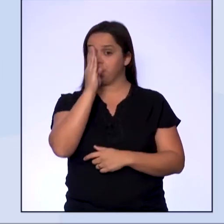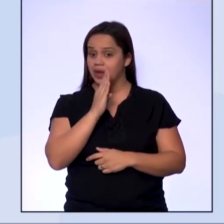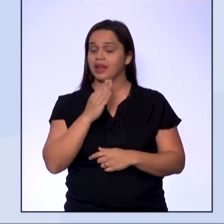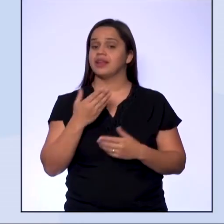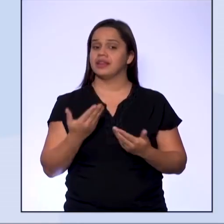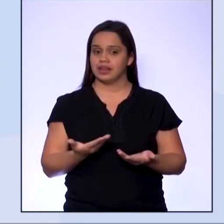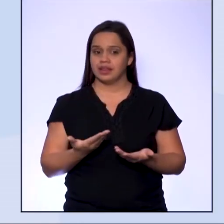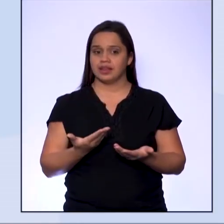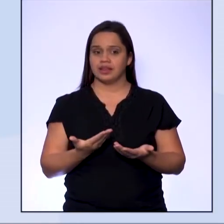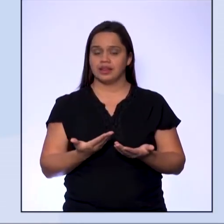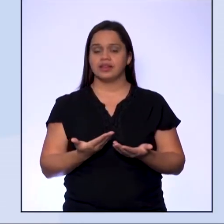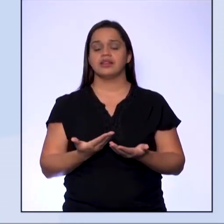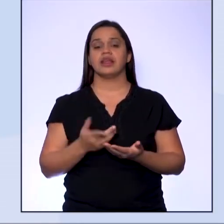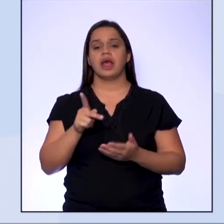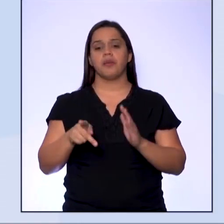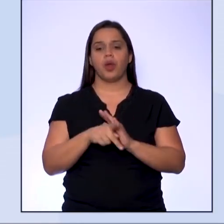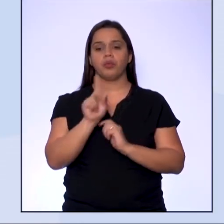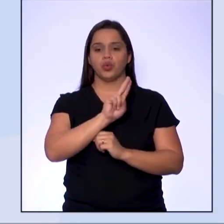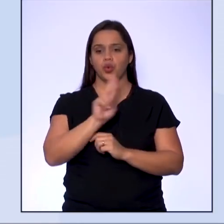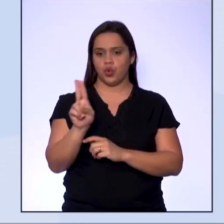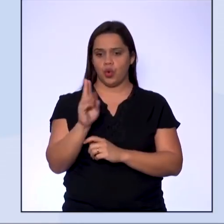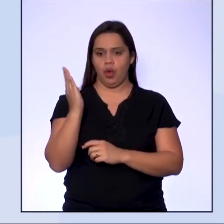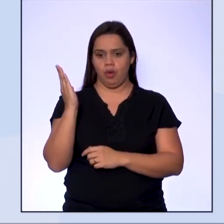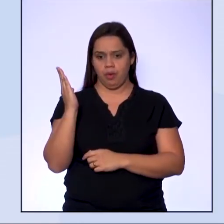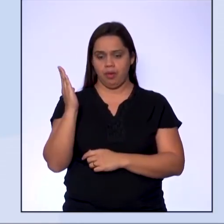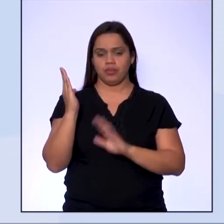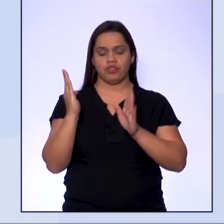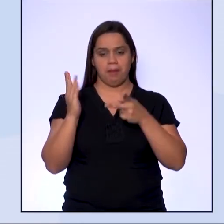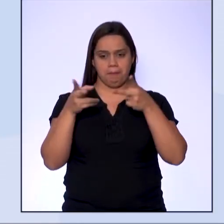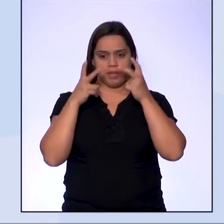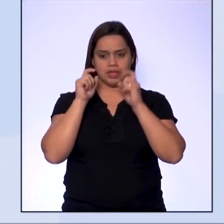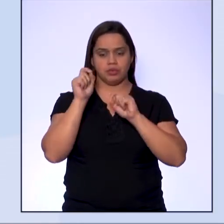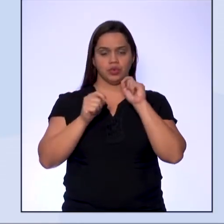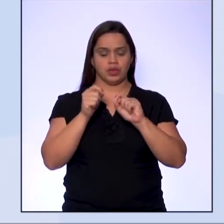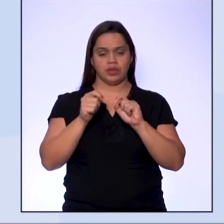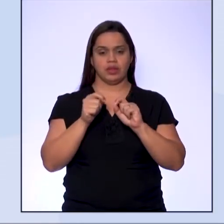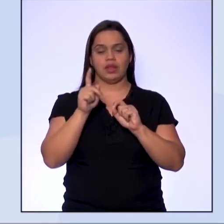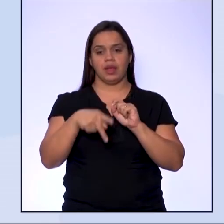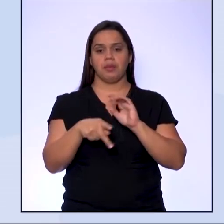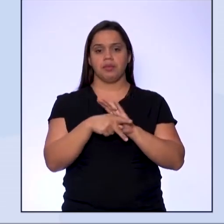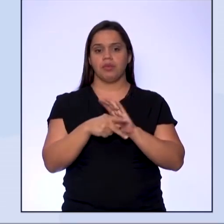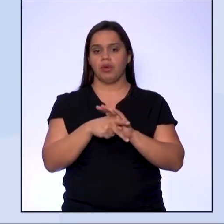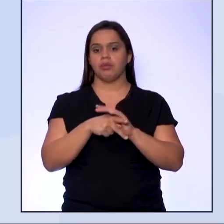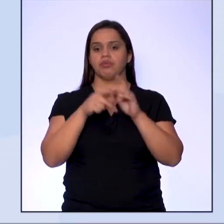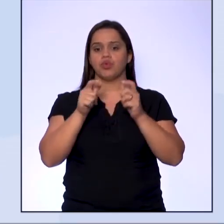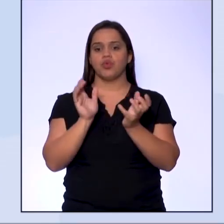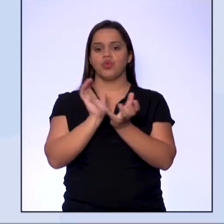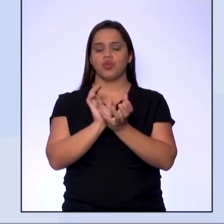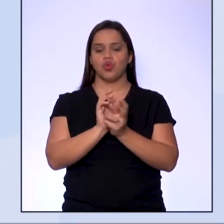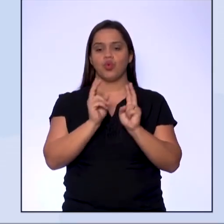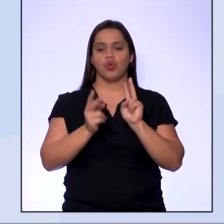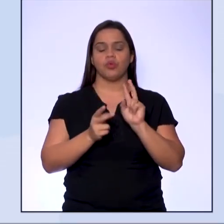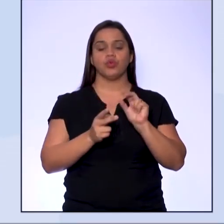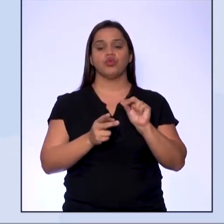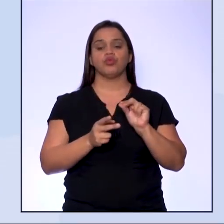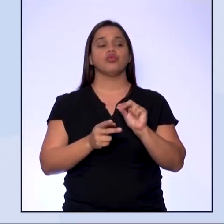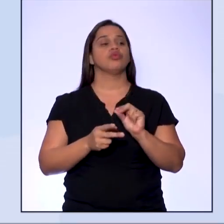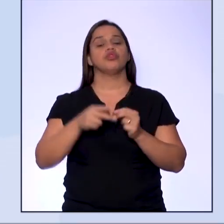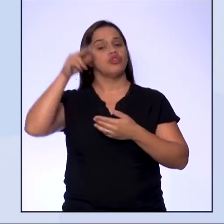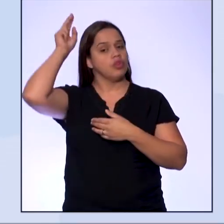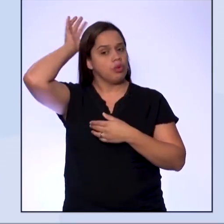imagem que tem lá a Cordilheira dos Andes, né? Então, uma região rica na sua história, né? A imagem 2,